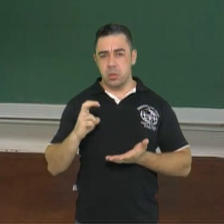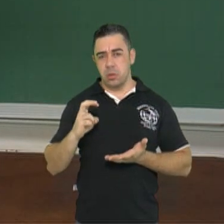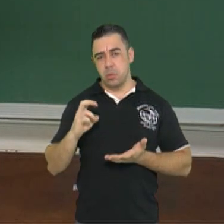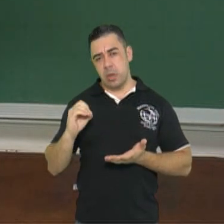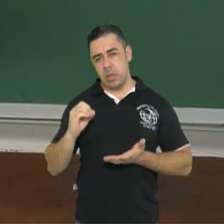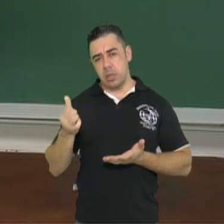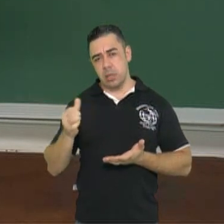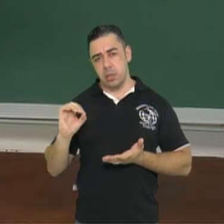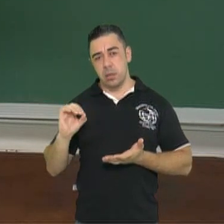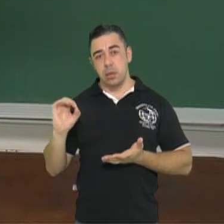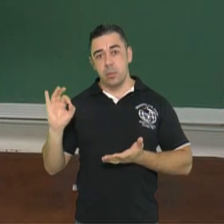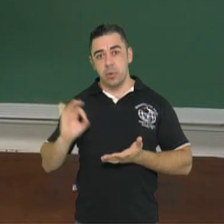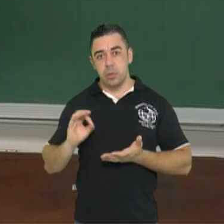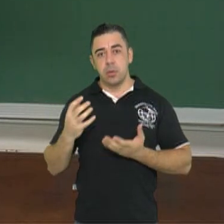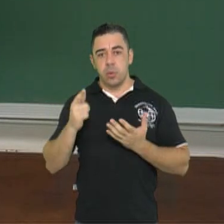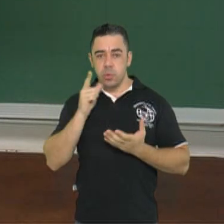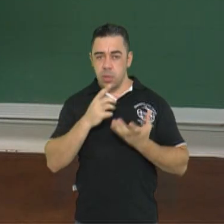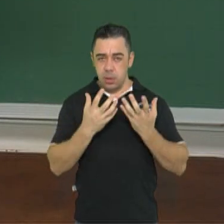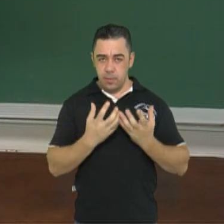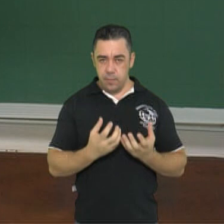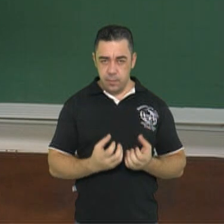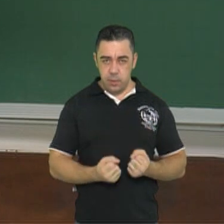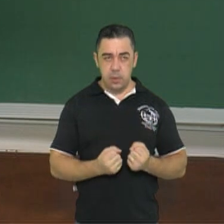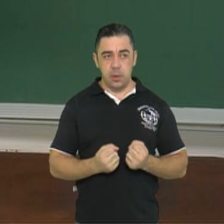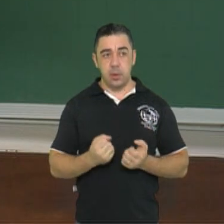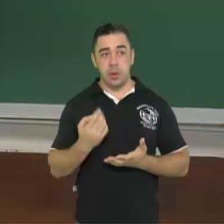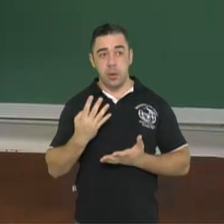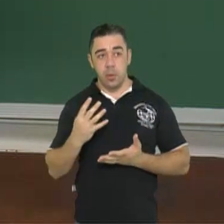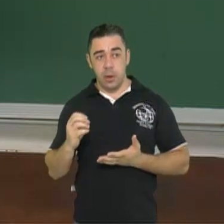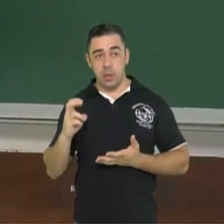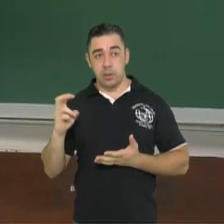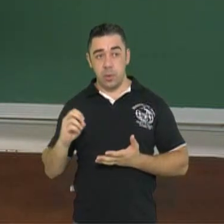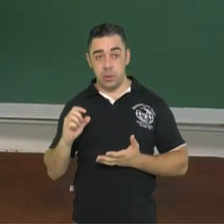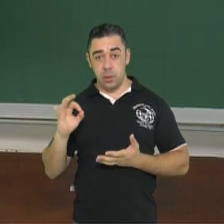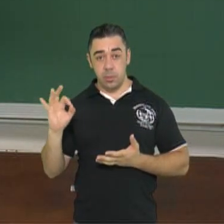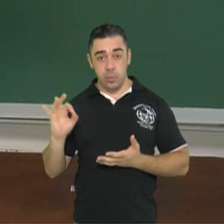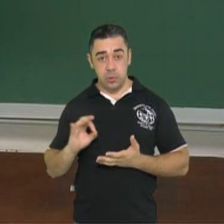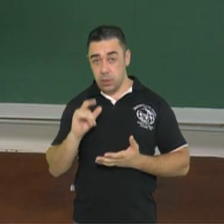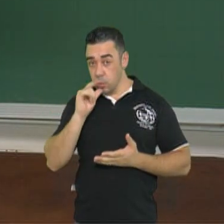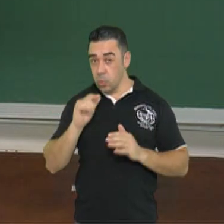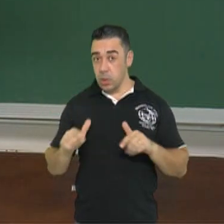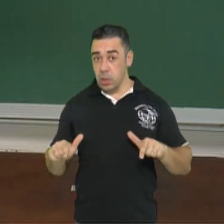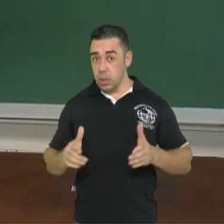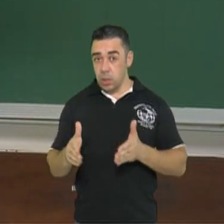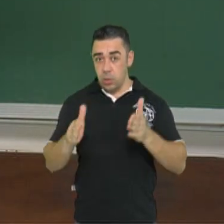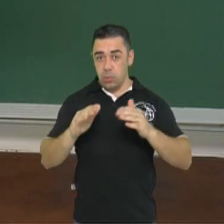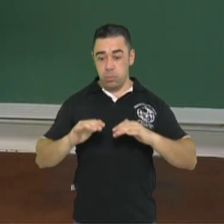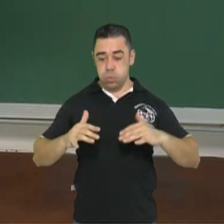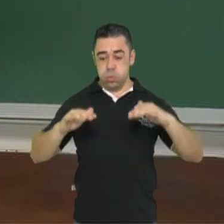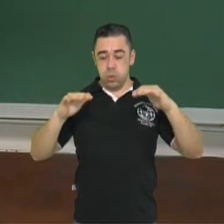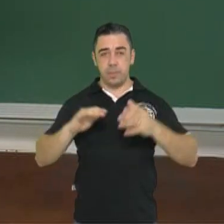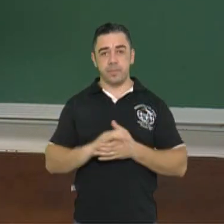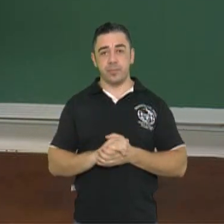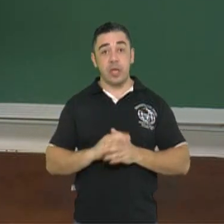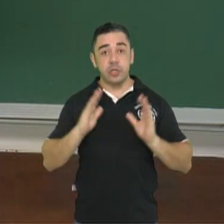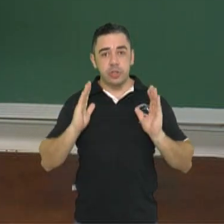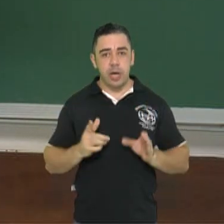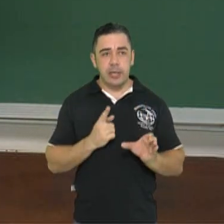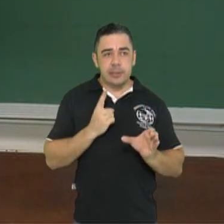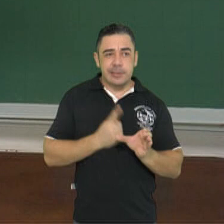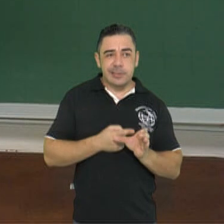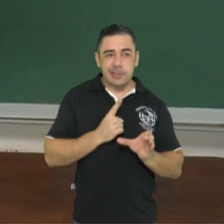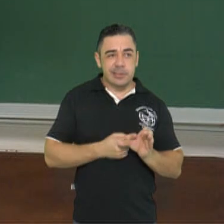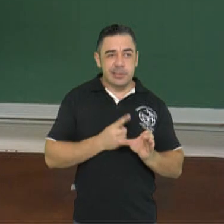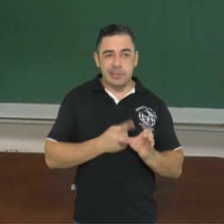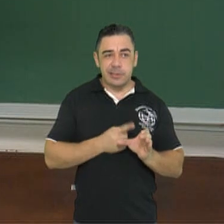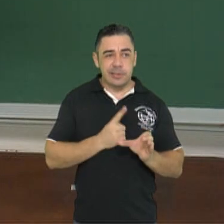a 60% consegue infiltrar, chegando no rio de 40% a 50%, um volume muito maior. Quando você chega numa área urbana, onde você